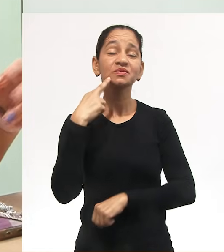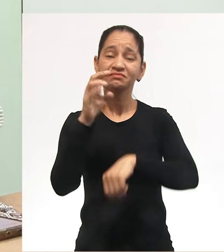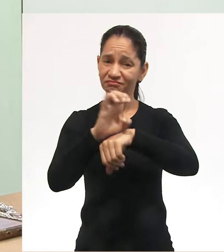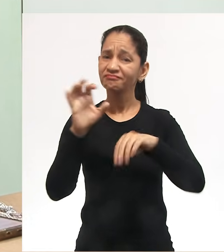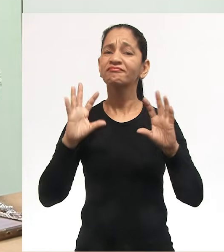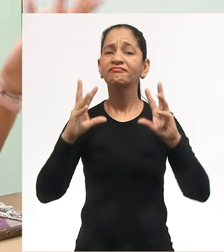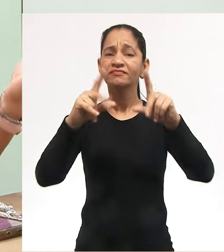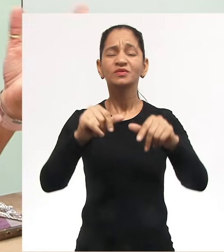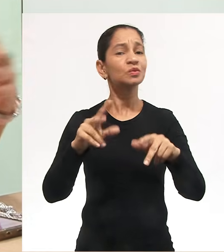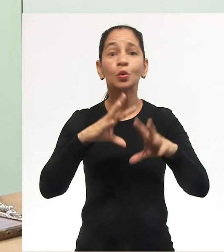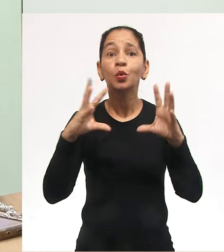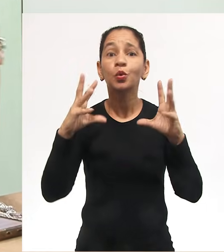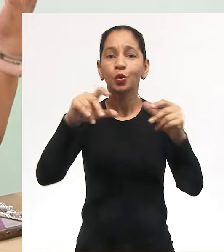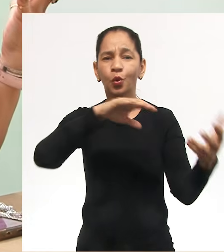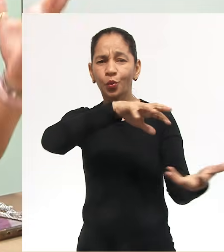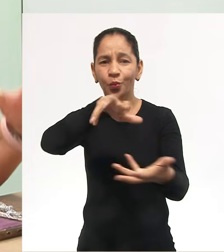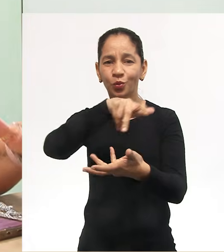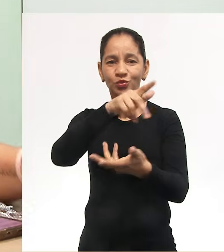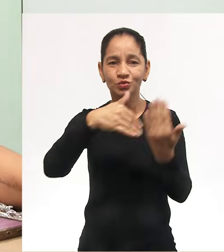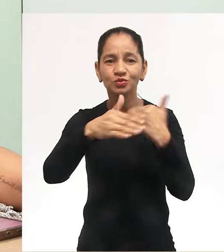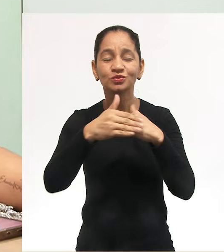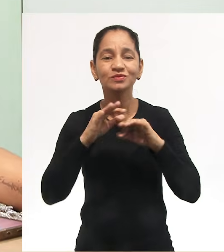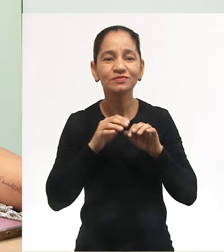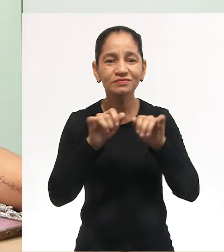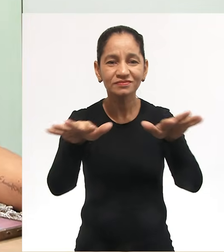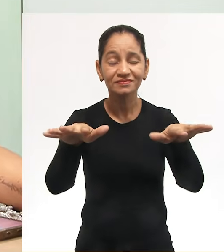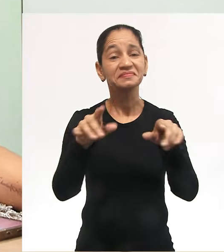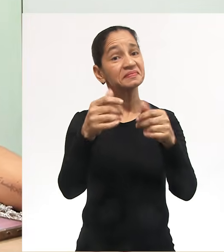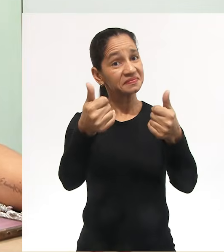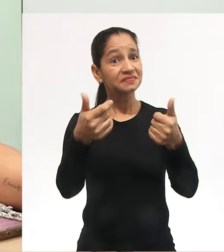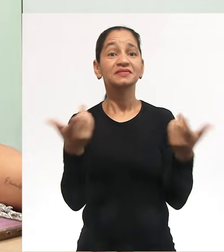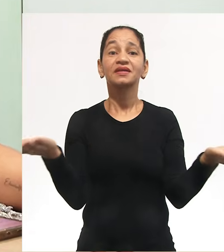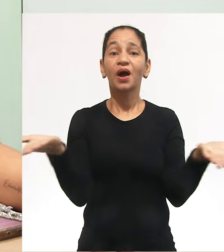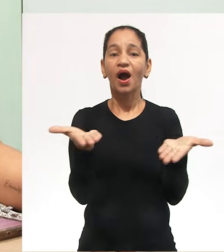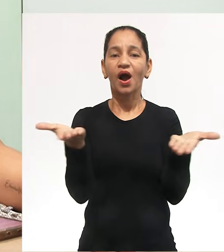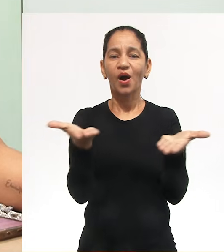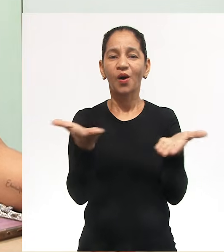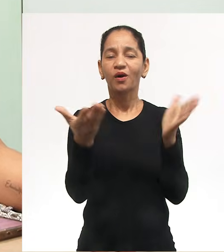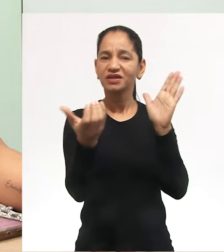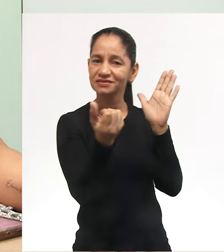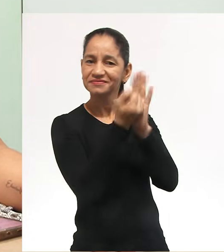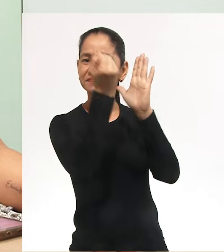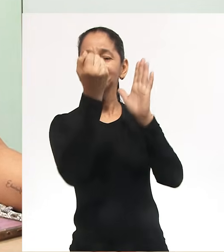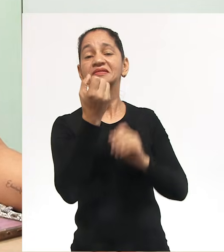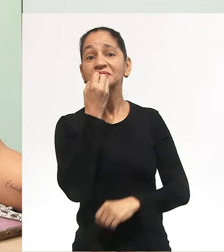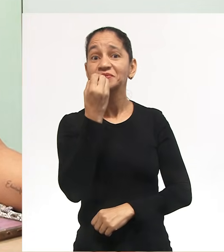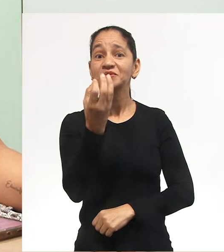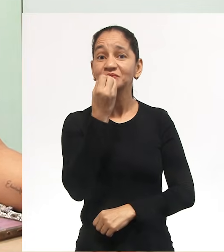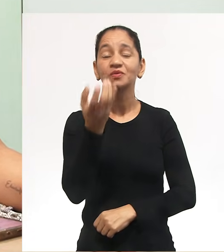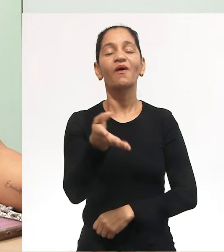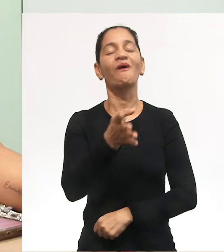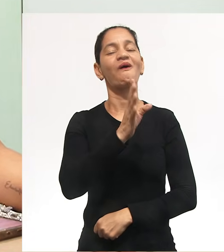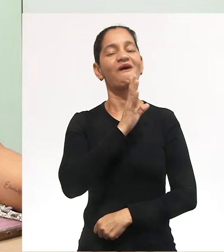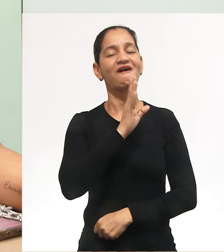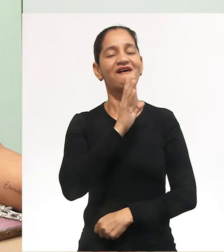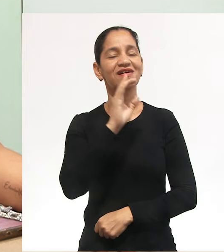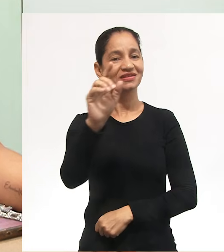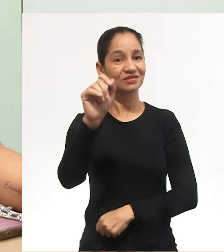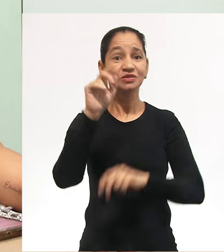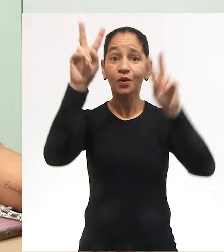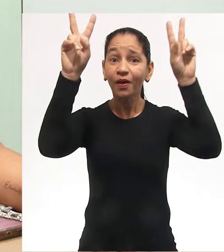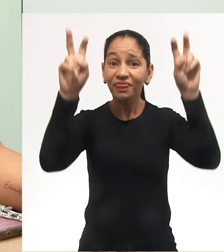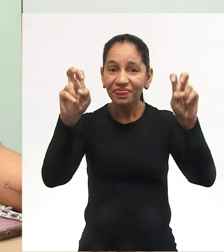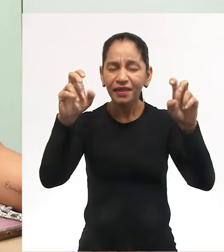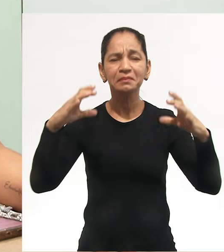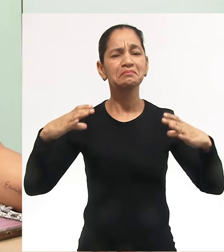nosso estado, e no nosso país e no mundo. E esse episódio é um episódio, então, que nós vamos conhecer. Olha só o